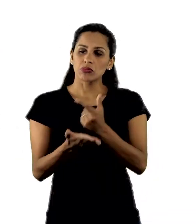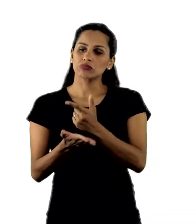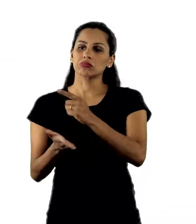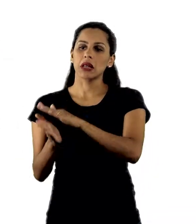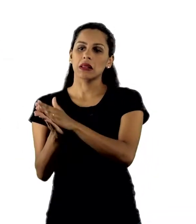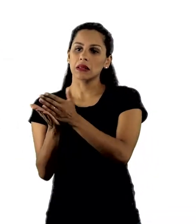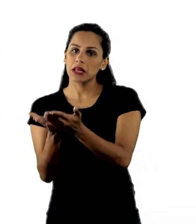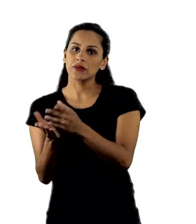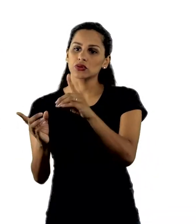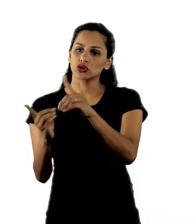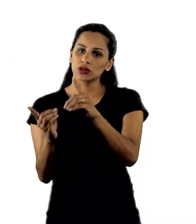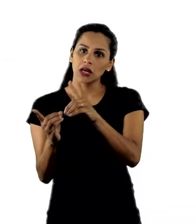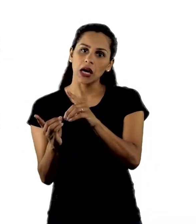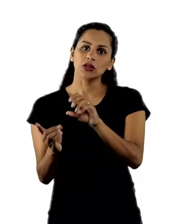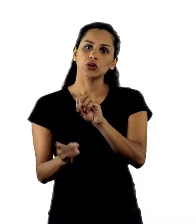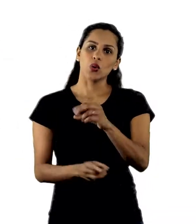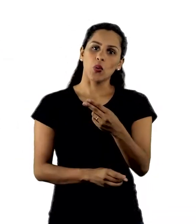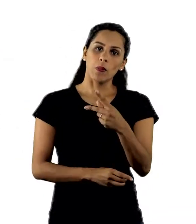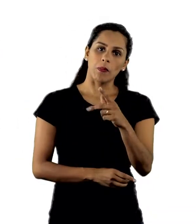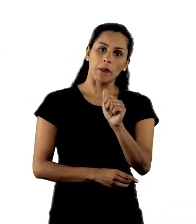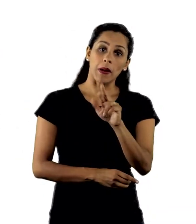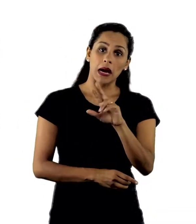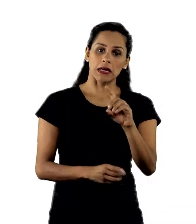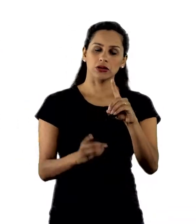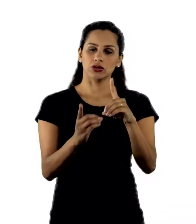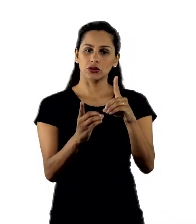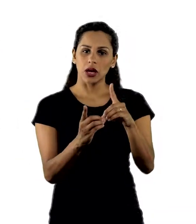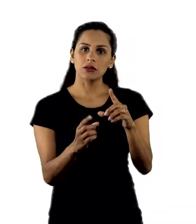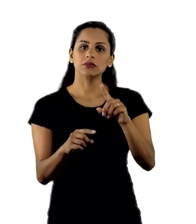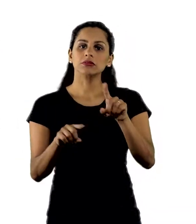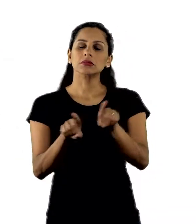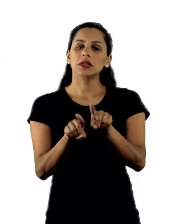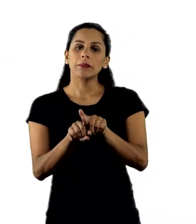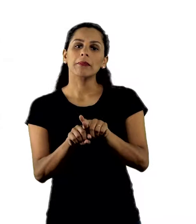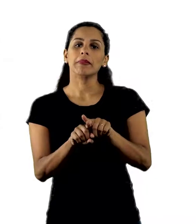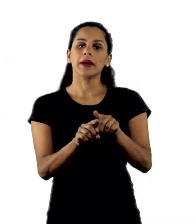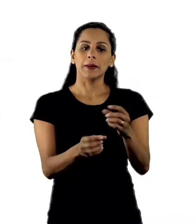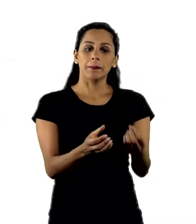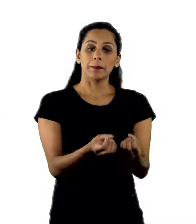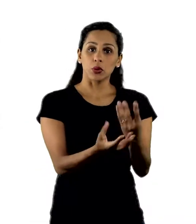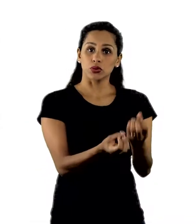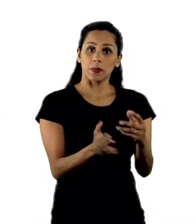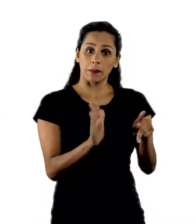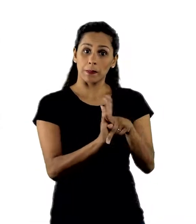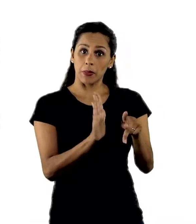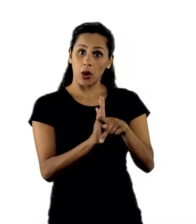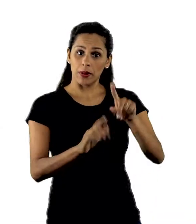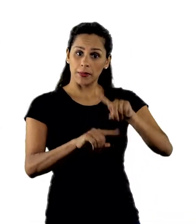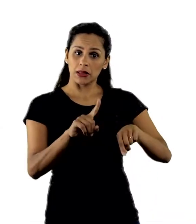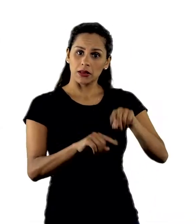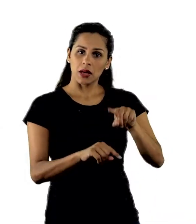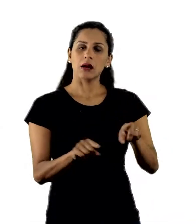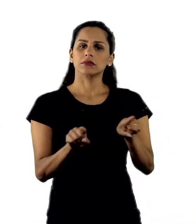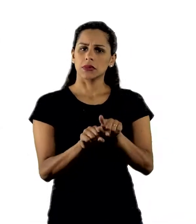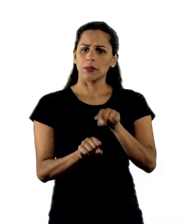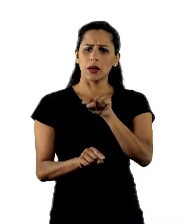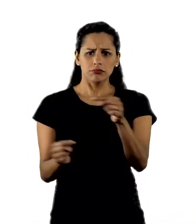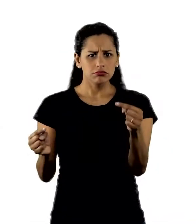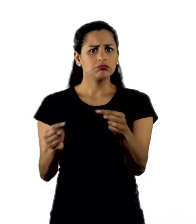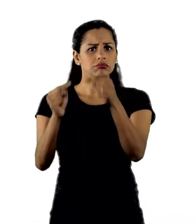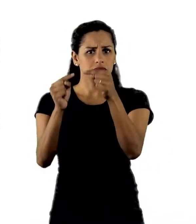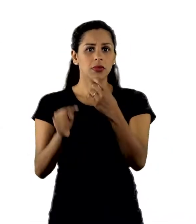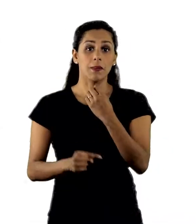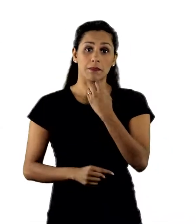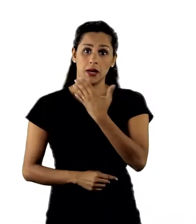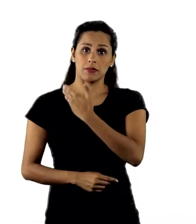de compra de livros didáticos e paradidáticos ou por iniciativas próprias de produção de materiais faz ainda mais sentido que estes